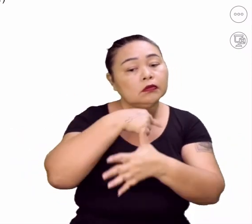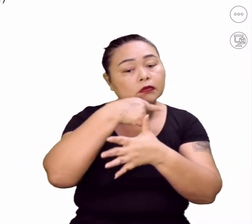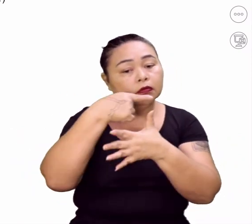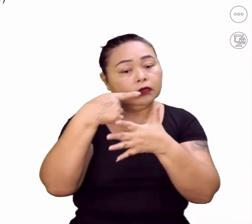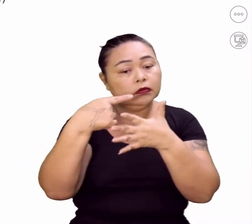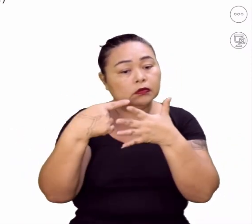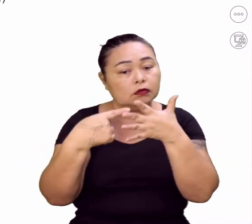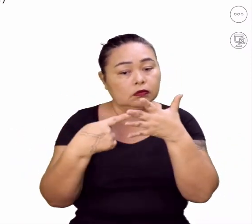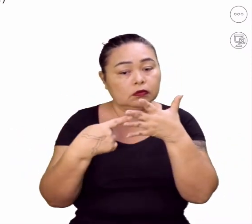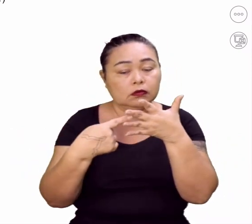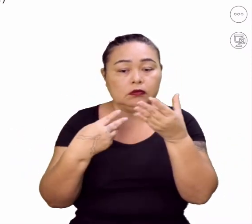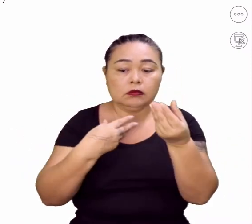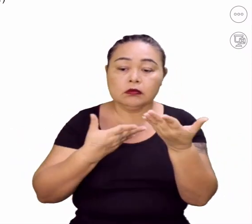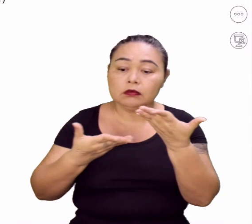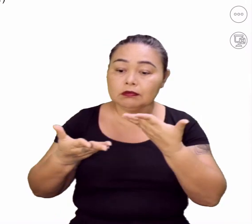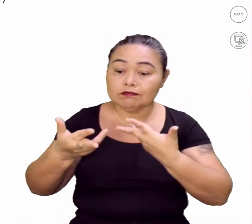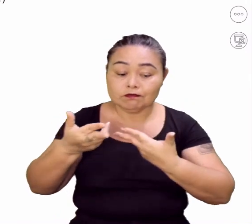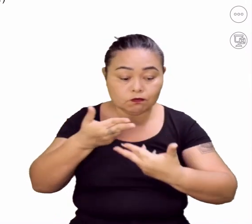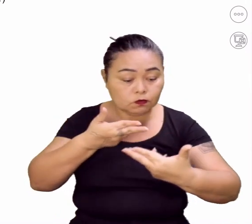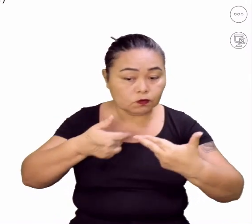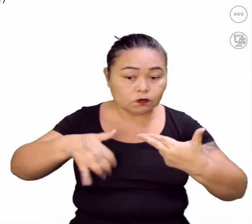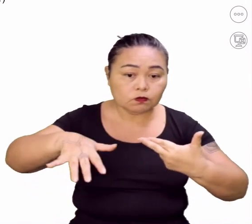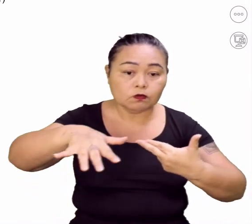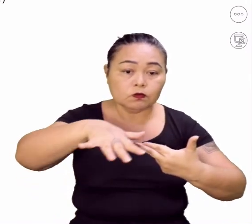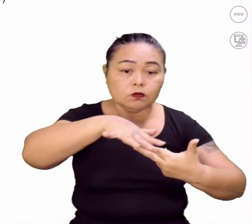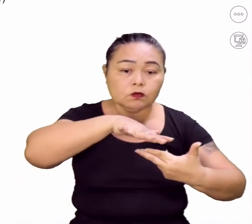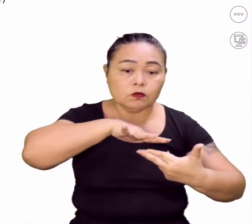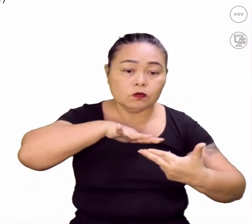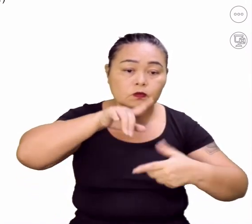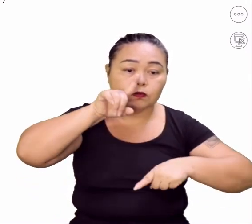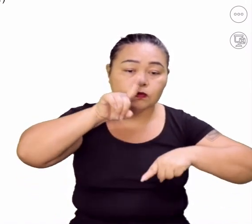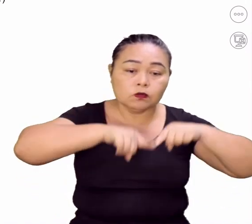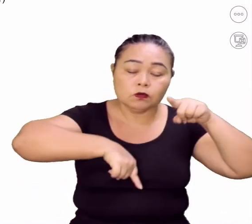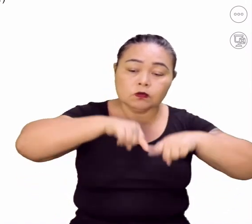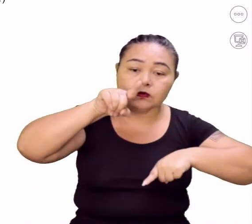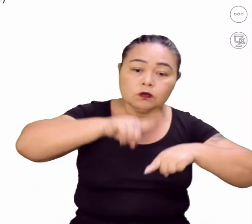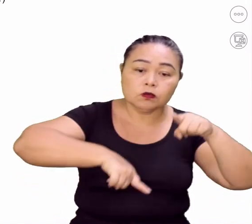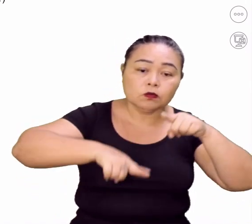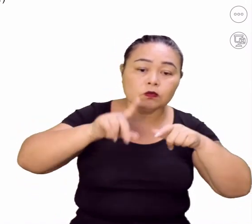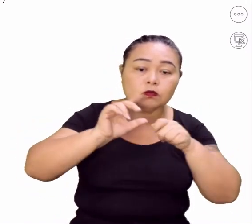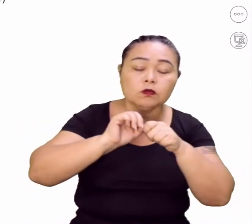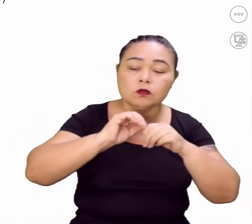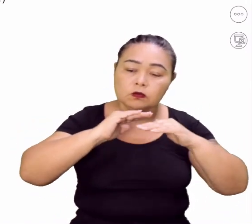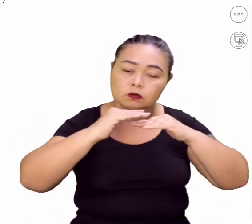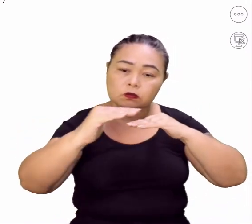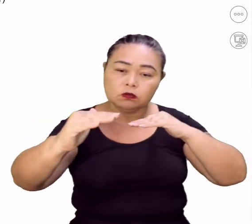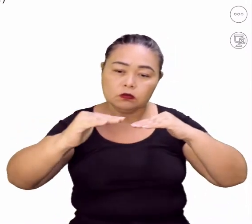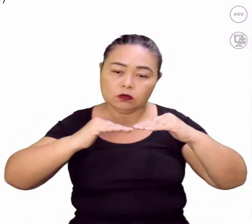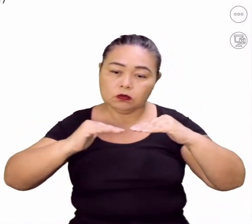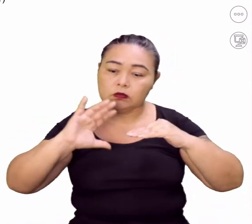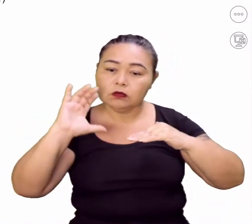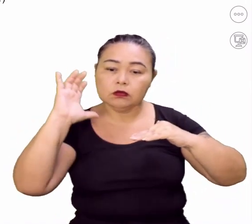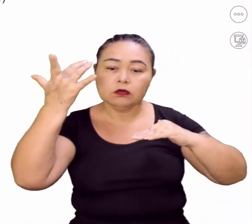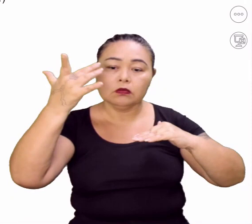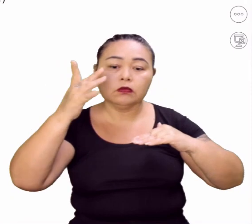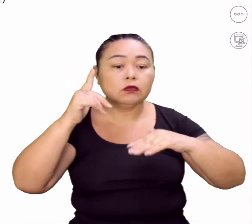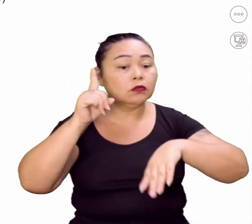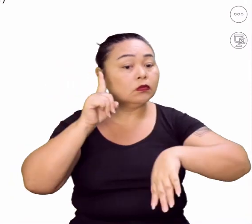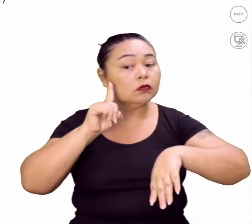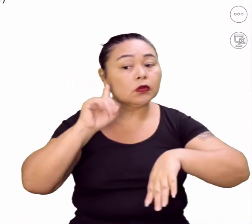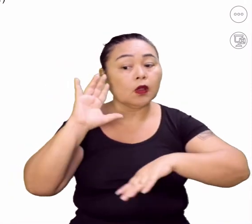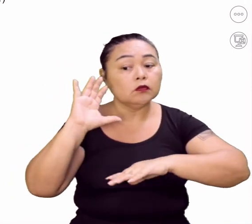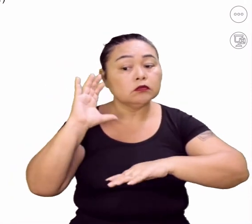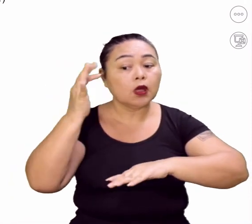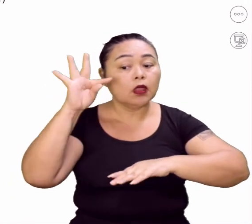por elementos que interagem entre si. Material de origem, a topografia, clima,